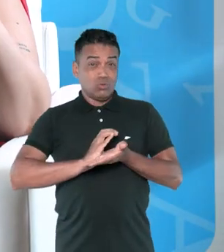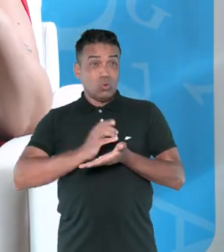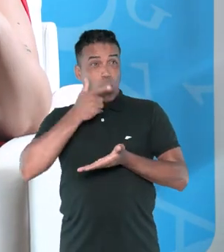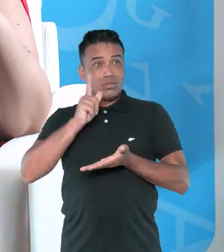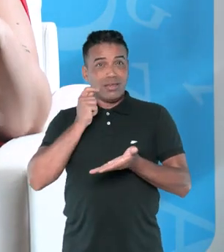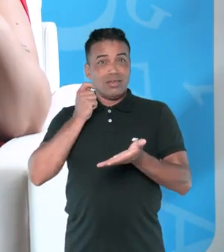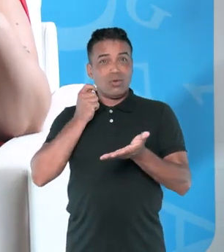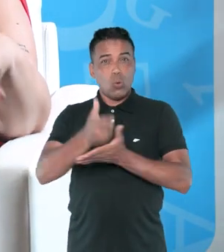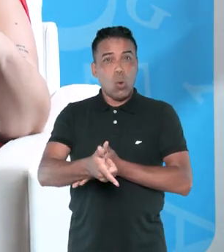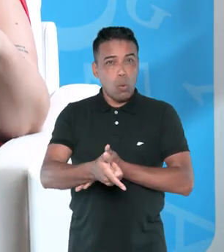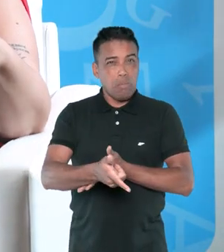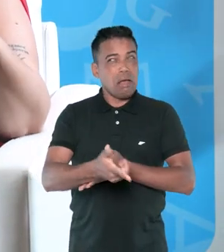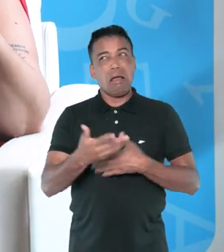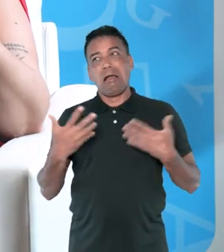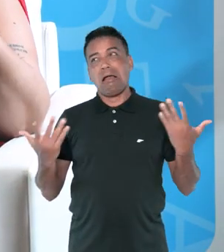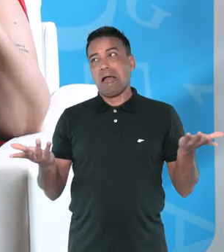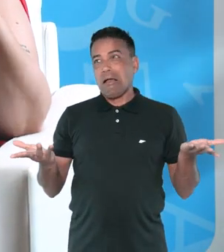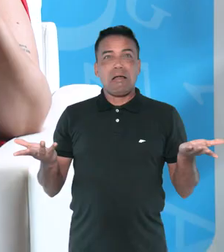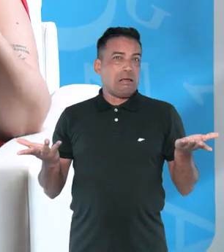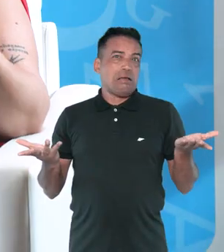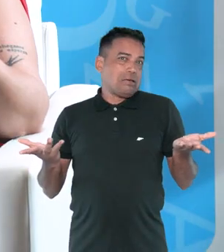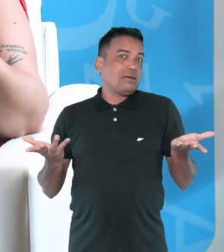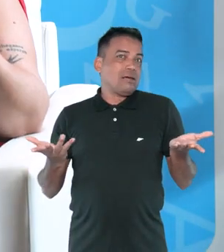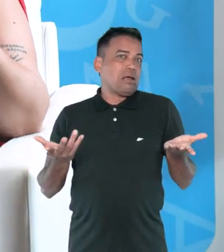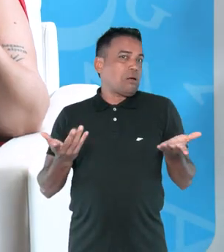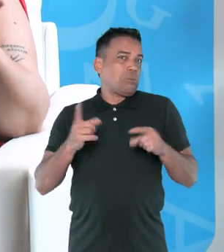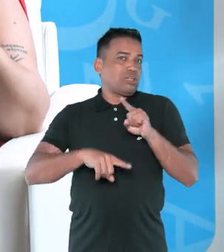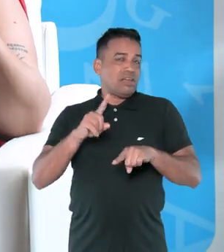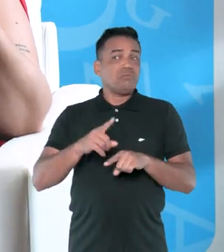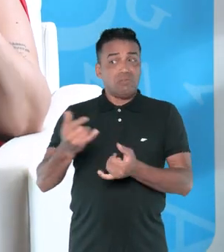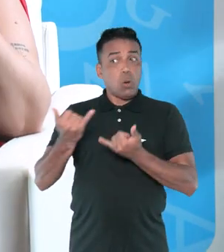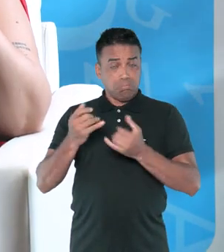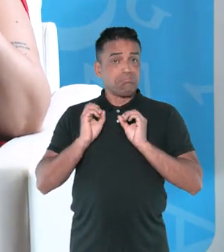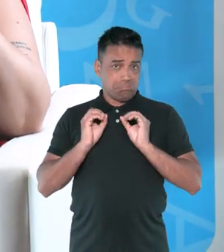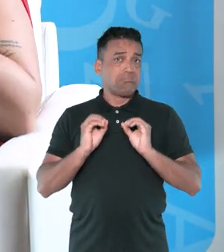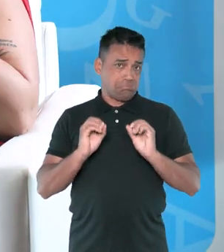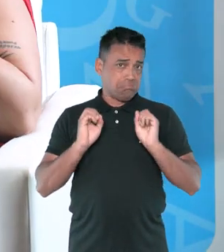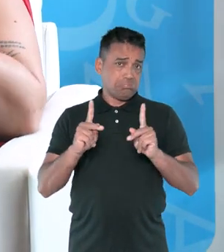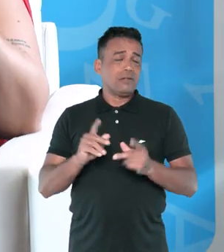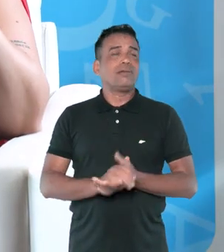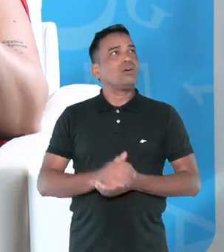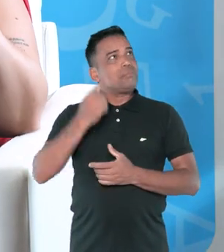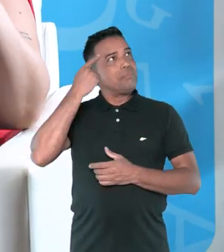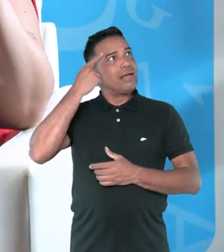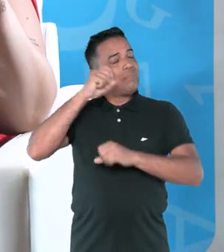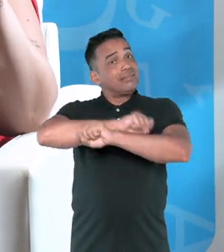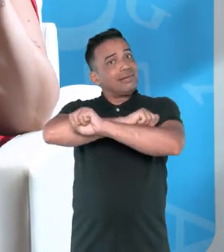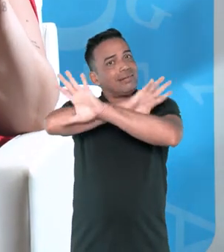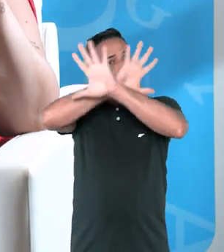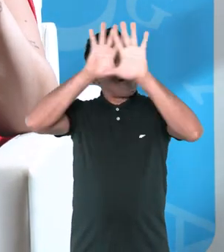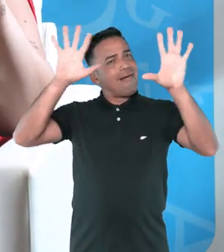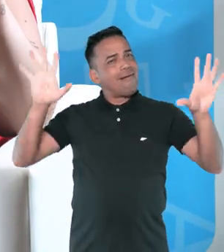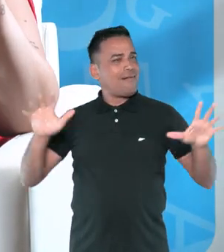bicicleta de cestinha, cecizinha assim, que era que eu queria. Aí disseram que dava. Então, na minha cabeça, ficou tudo muito claro e muito